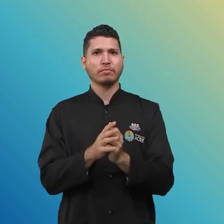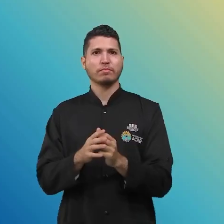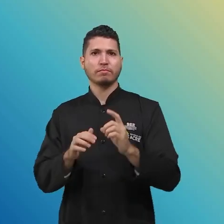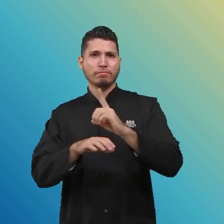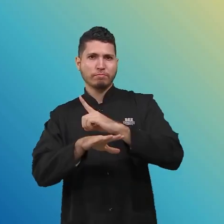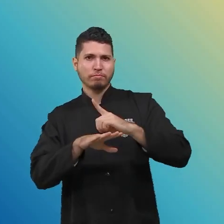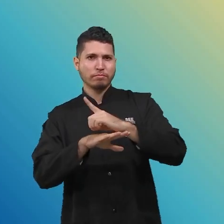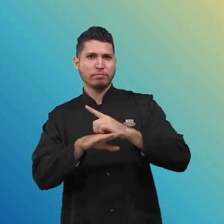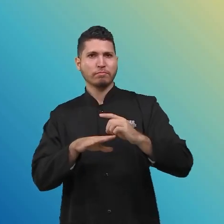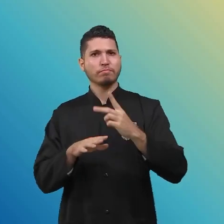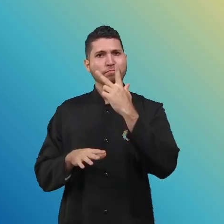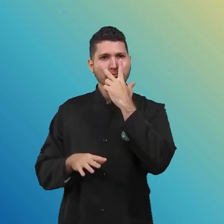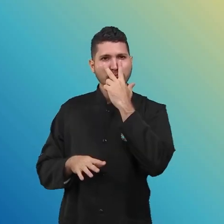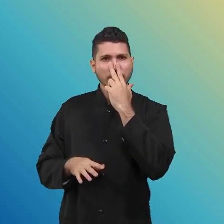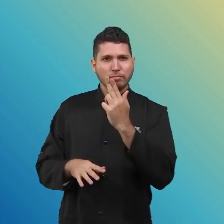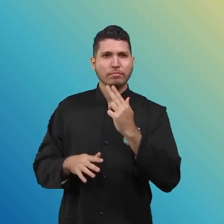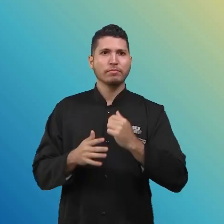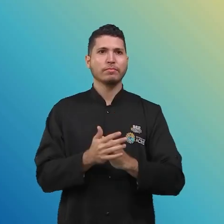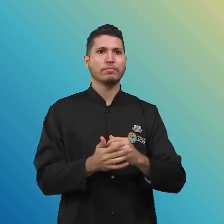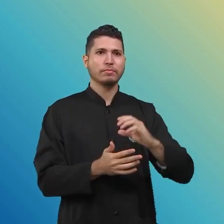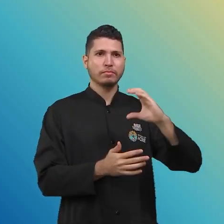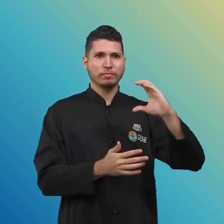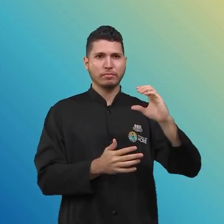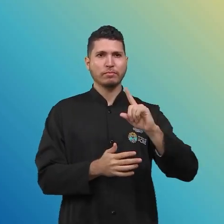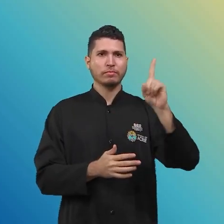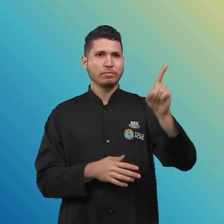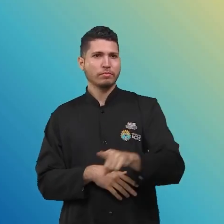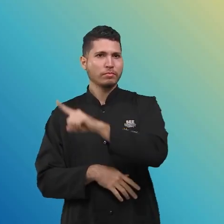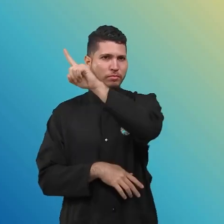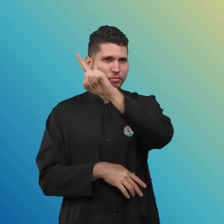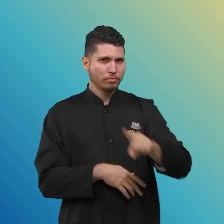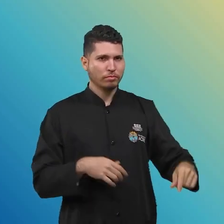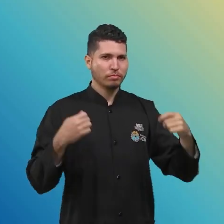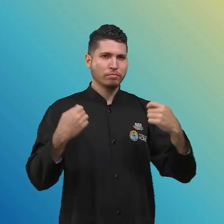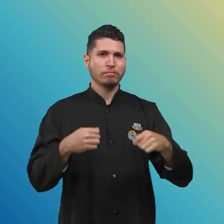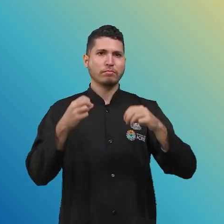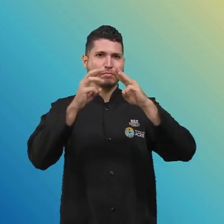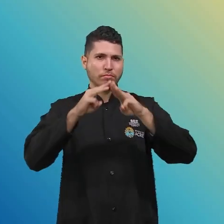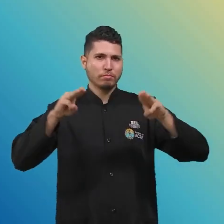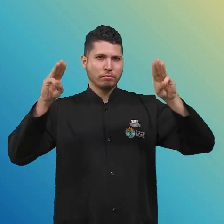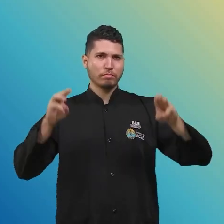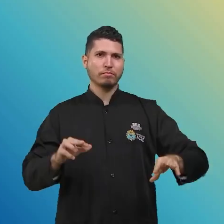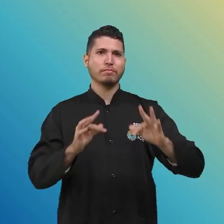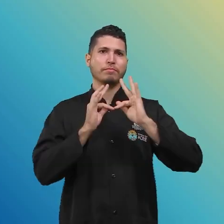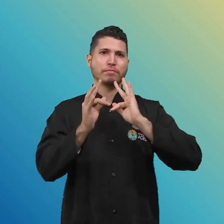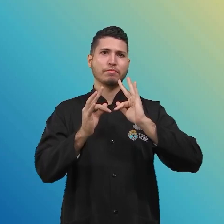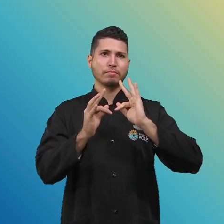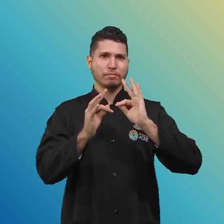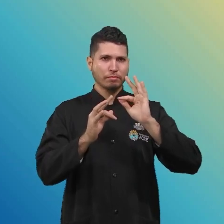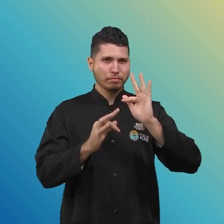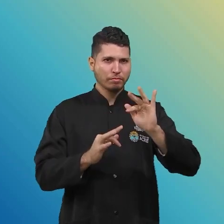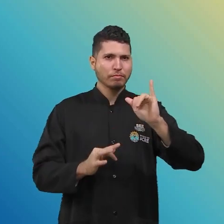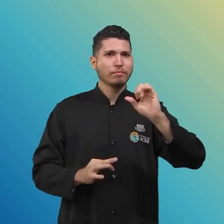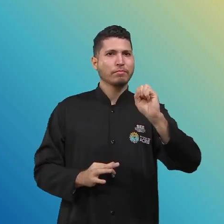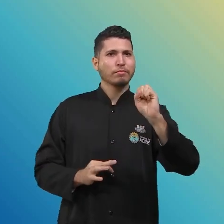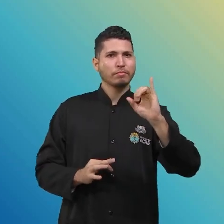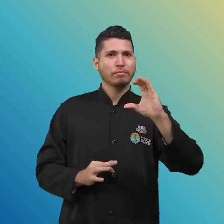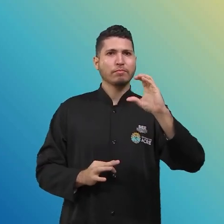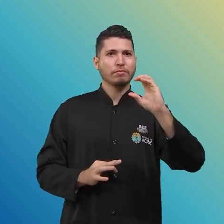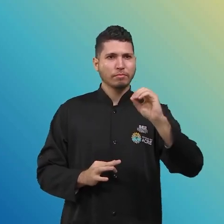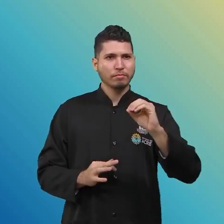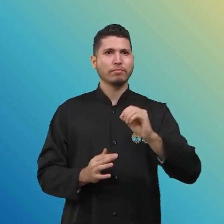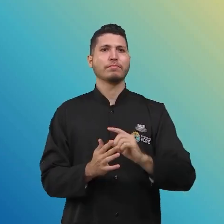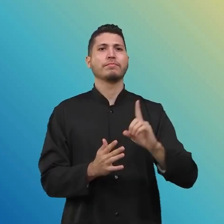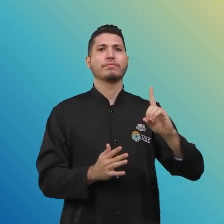idêntica. Letra C, eliminar a necessidade de museus físicos para exibição de obras. Letra D, garantir